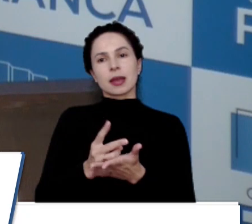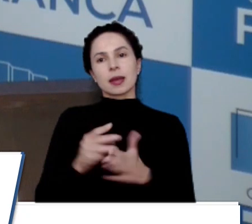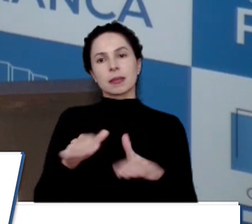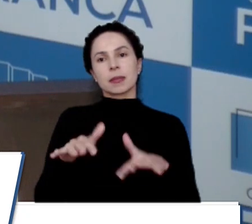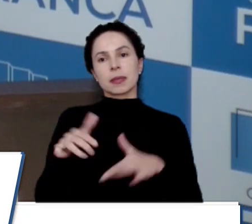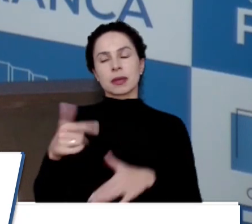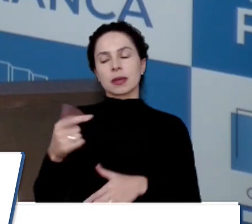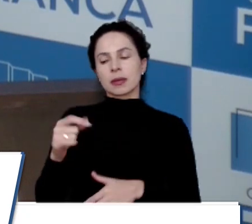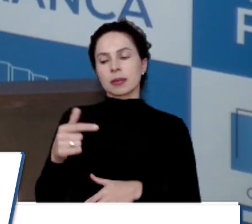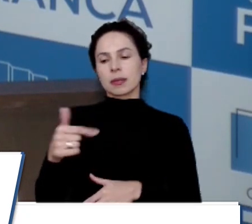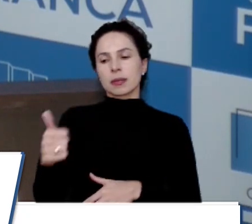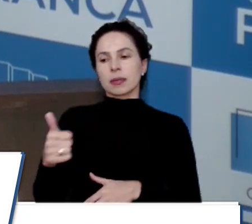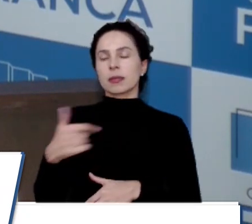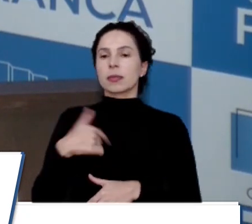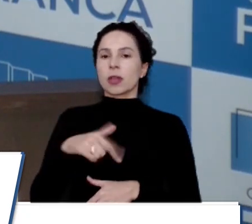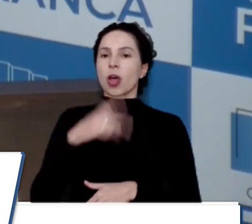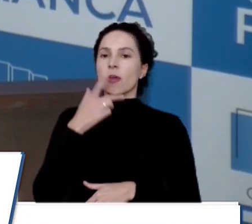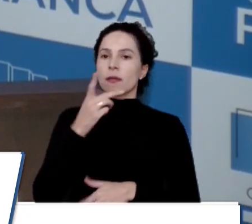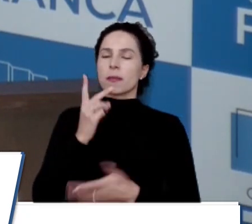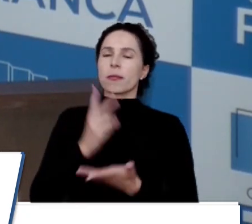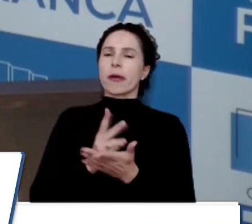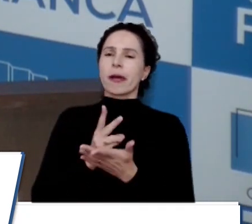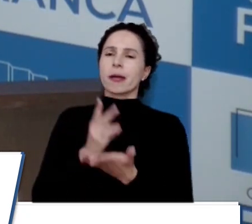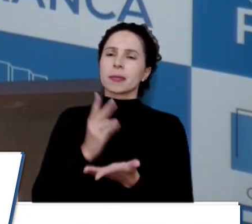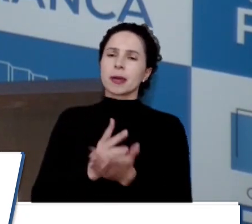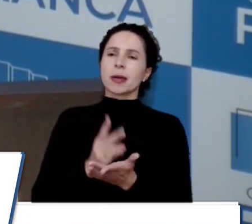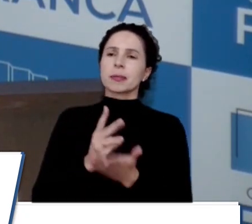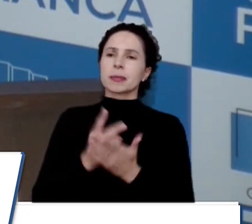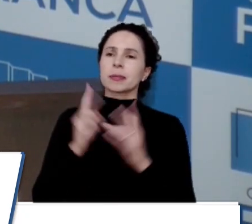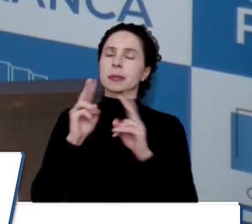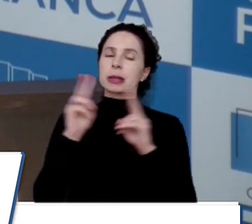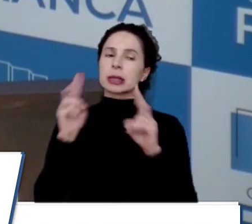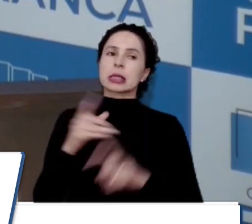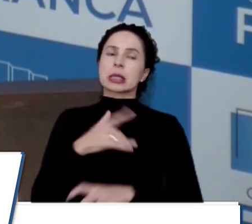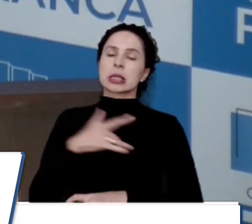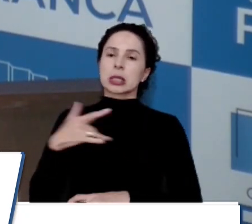a gente vem falando a respeito da saúde né